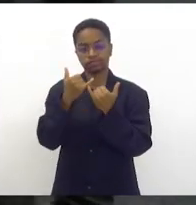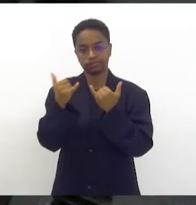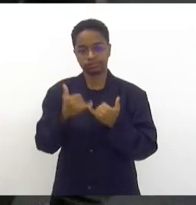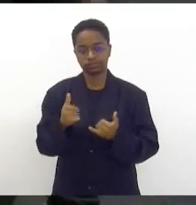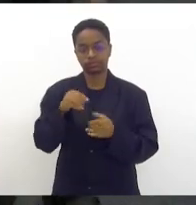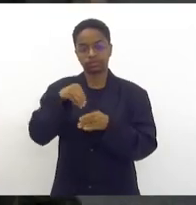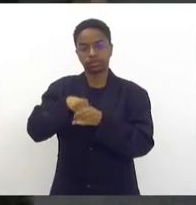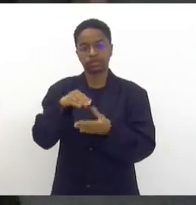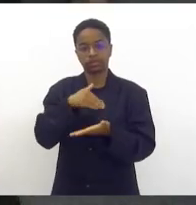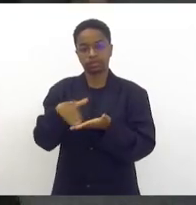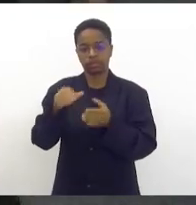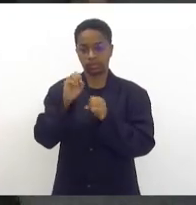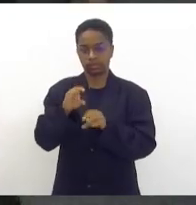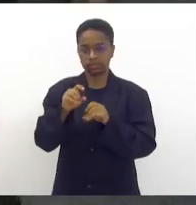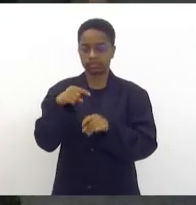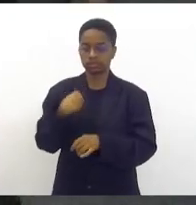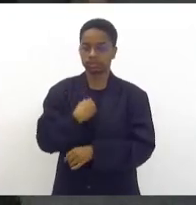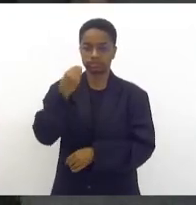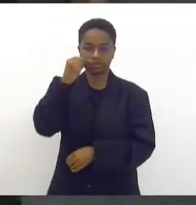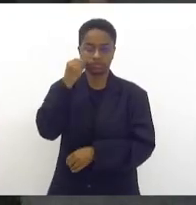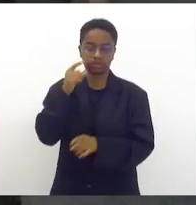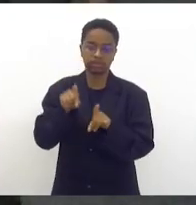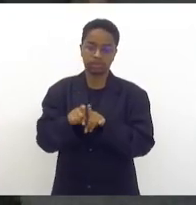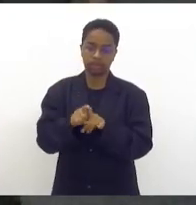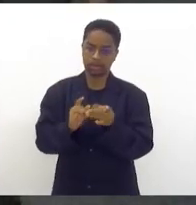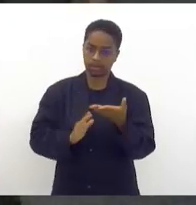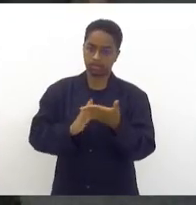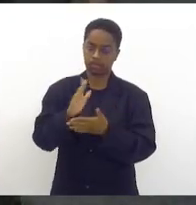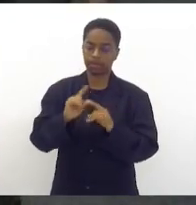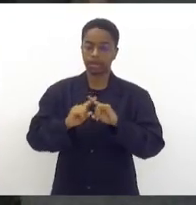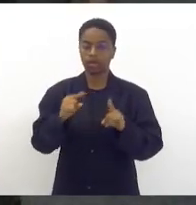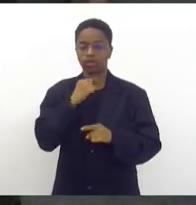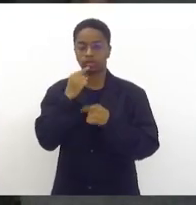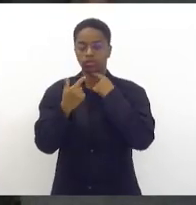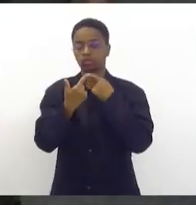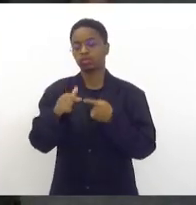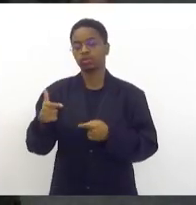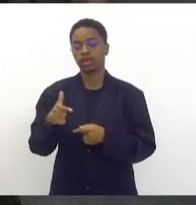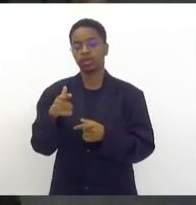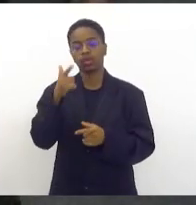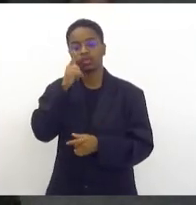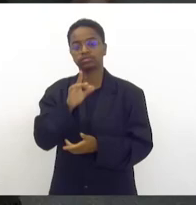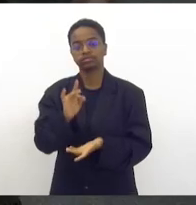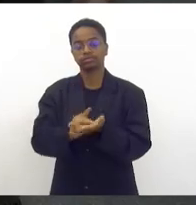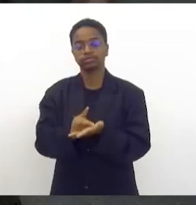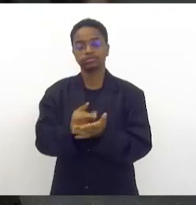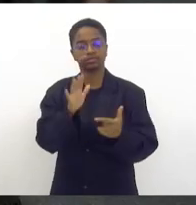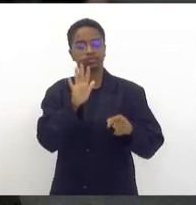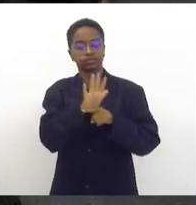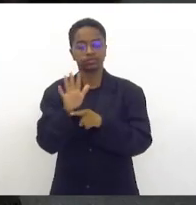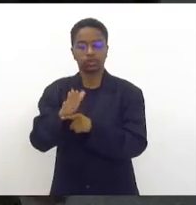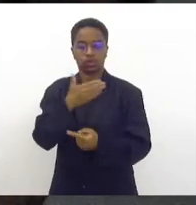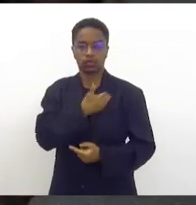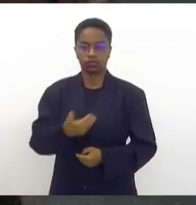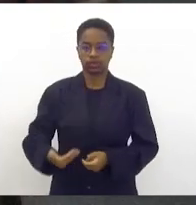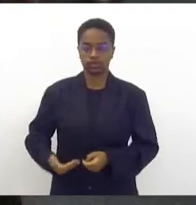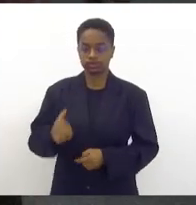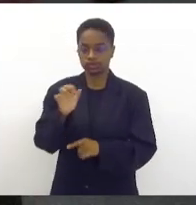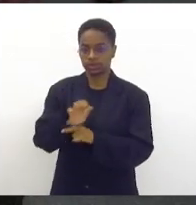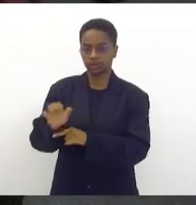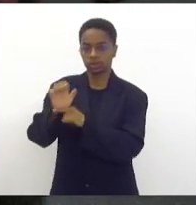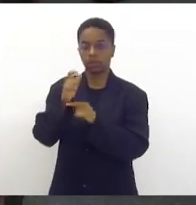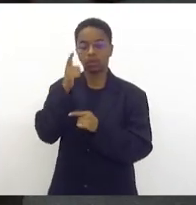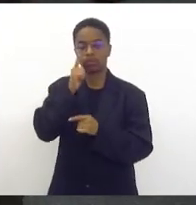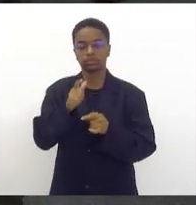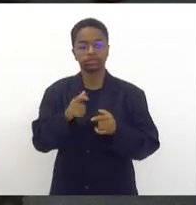querer trazer para aprovação, e a gente não tem dúvida que, com isso, vai dar uma ferramenta para o governo do Estado gerar